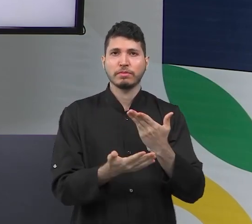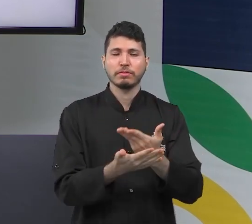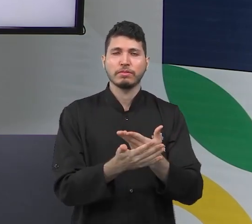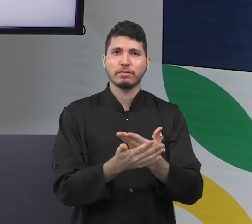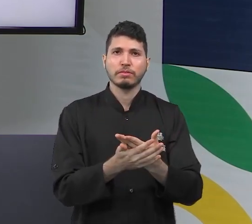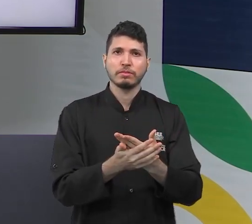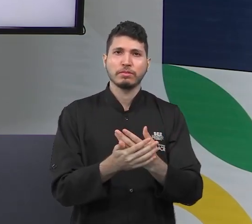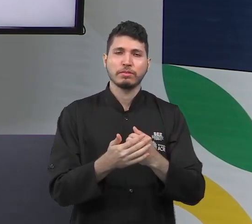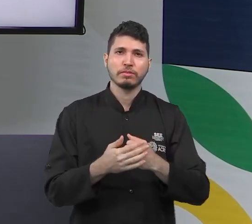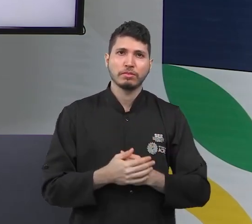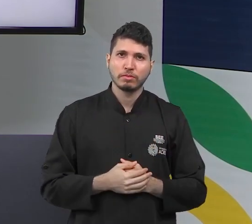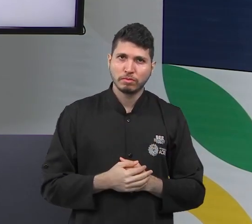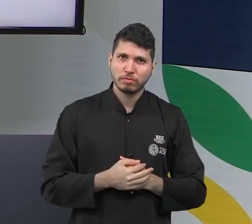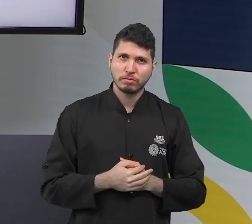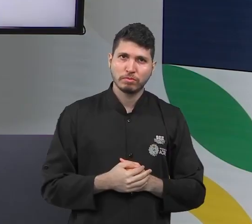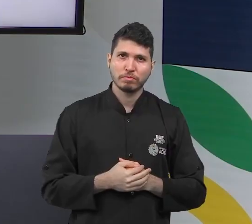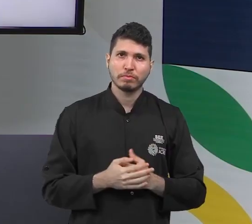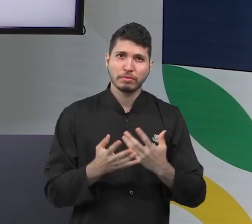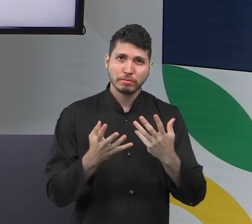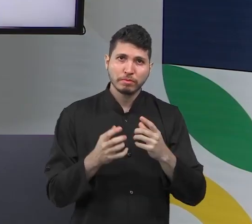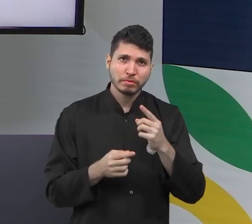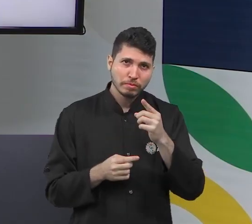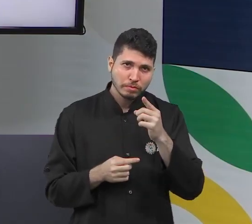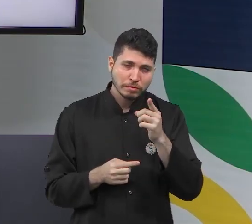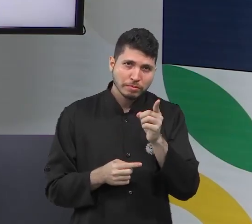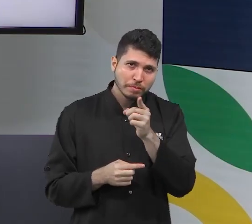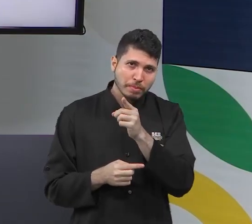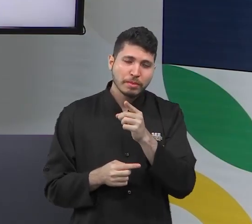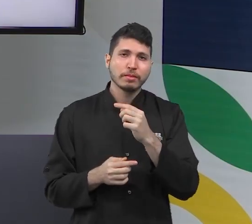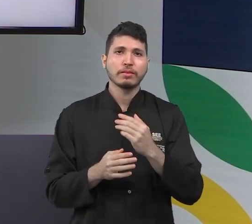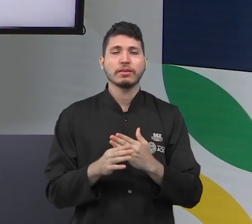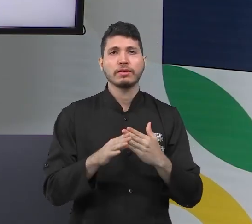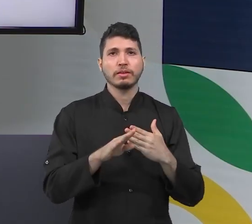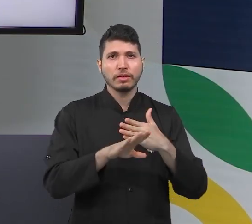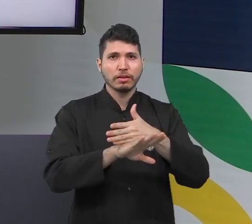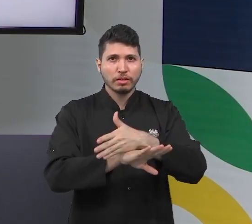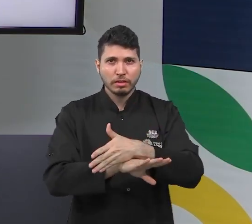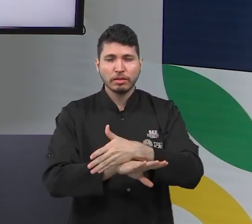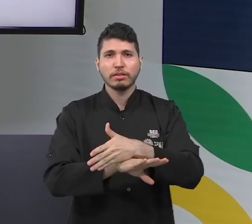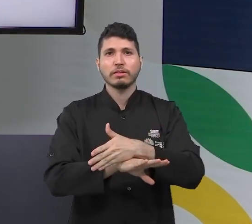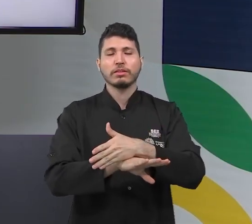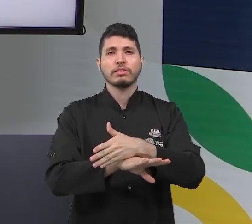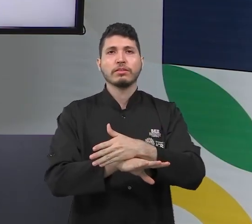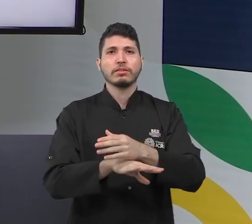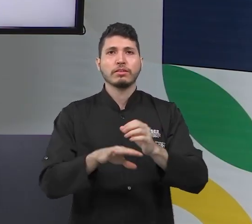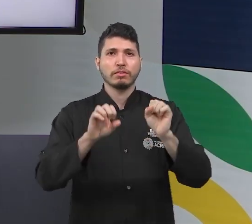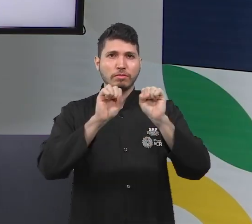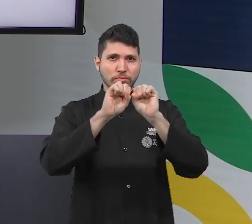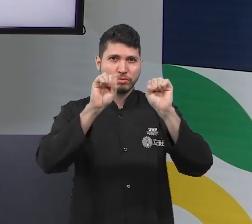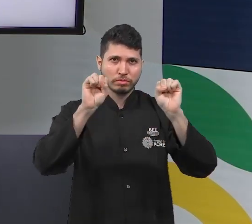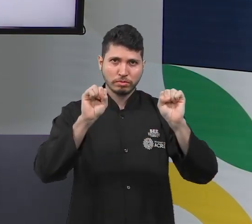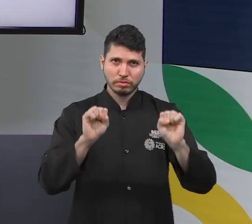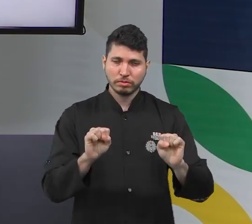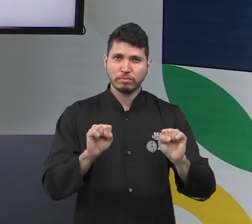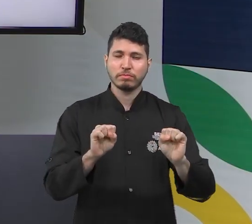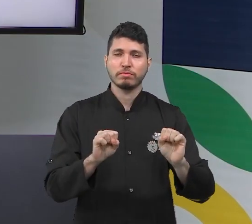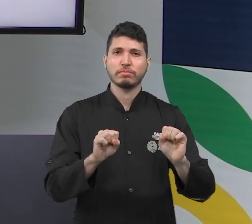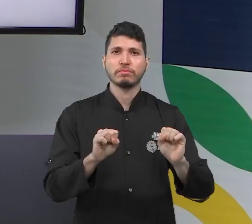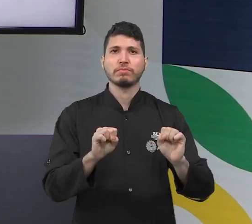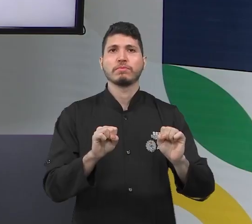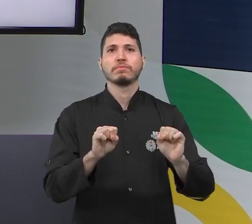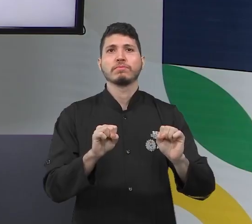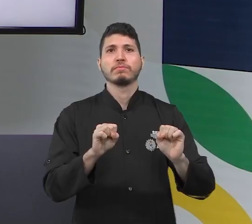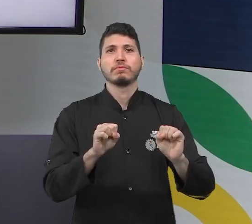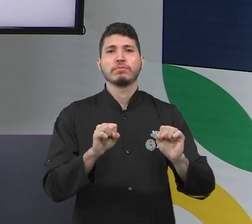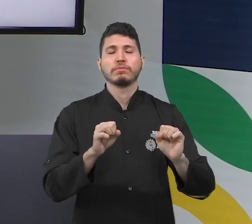que você acesse a nossa plataforma, para que você possa ter acesso integral à nossa aula. Isso aqui é só a